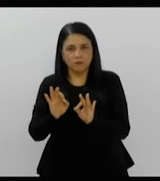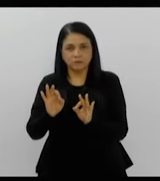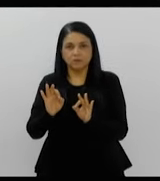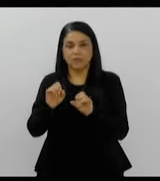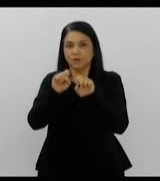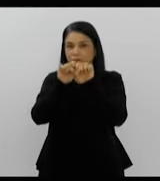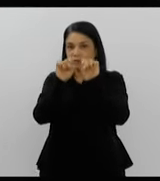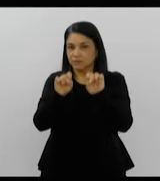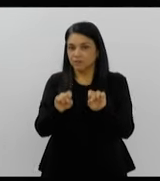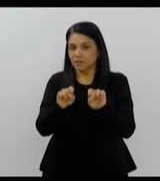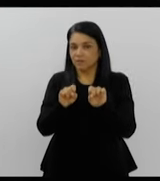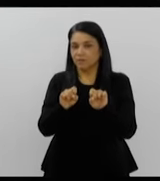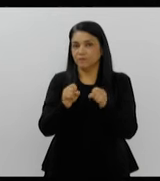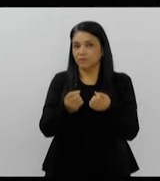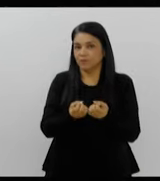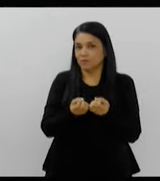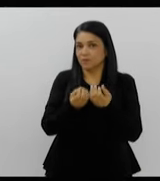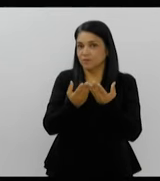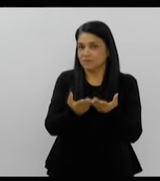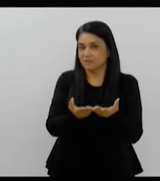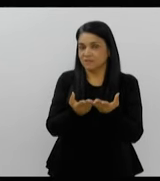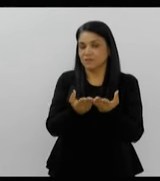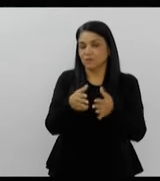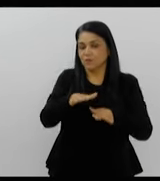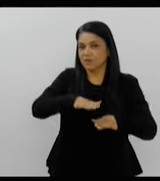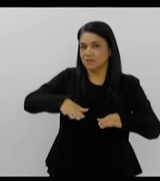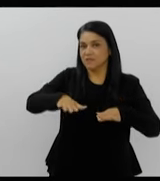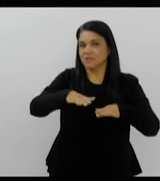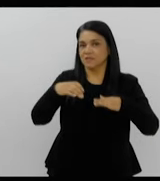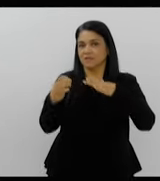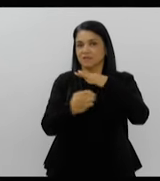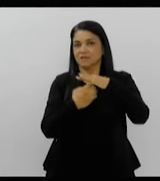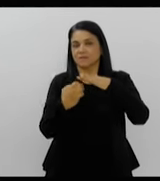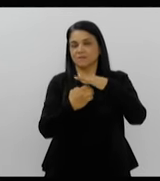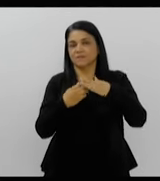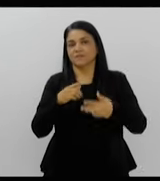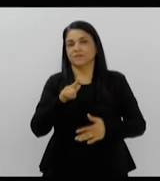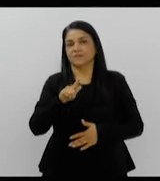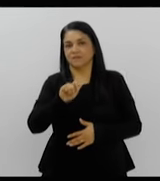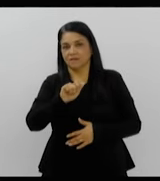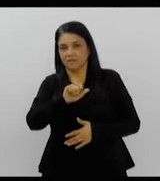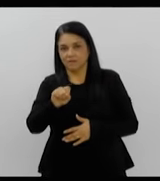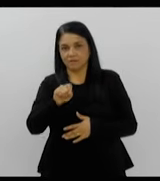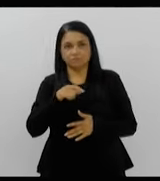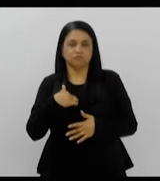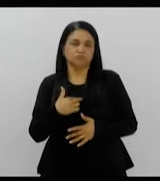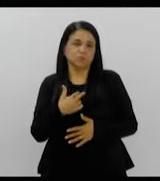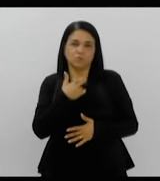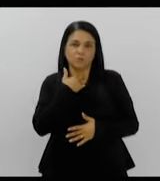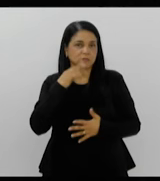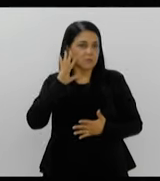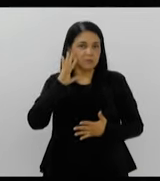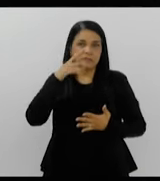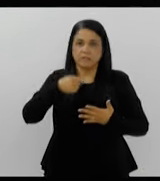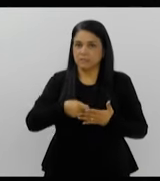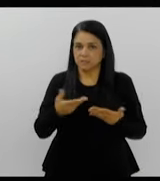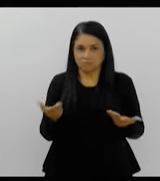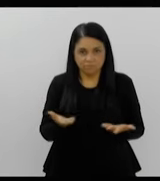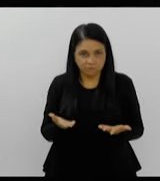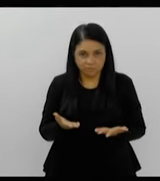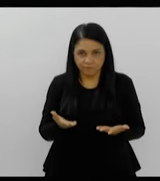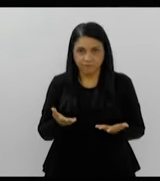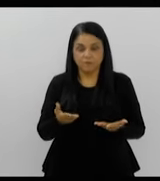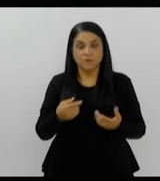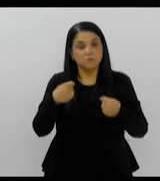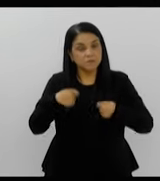de concessões do setor de gás, não pode ser encarado como uma solução definitiva ou suficiente. É preciso